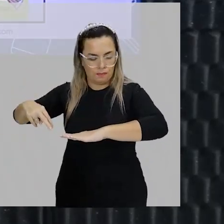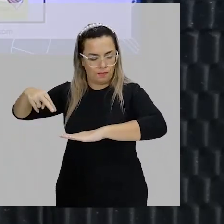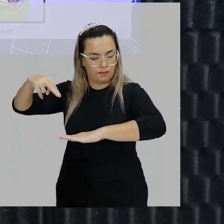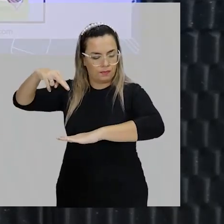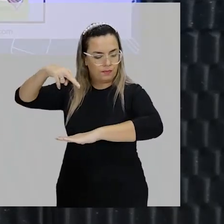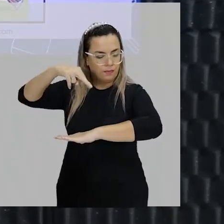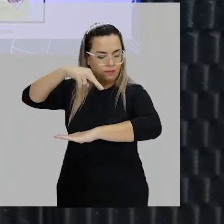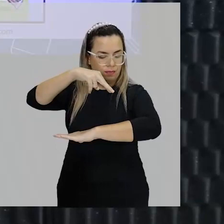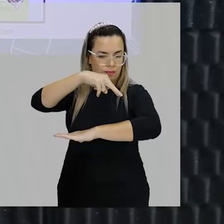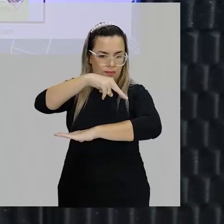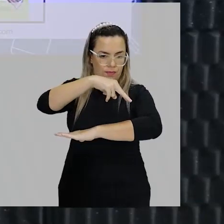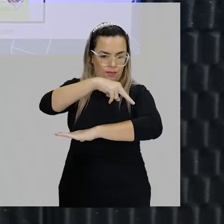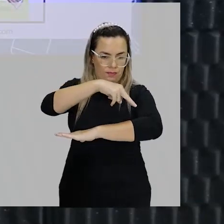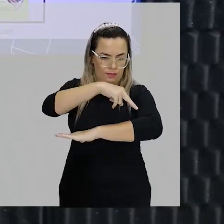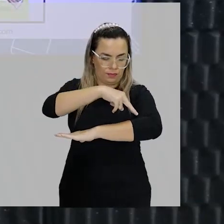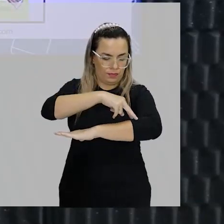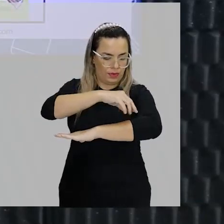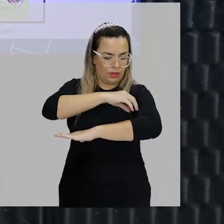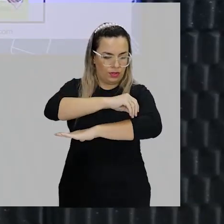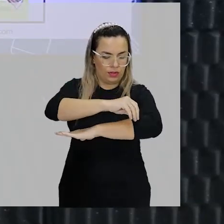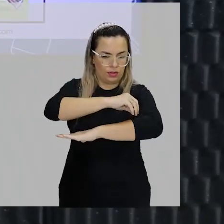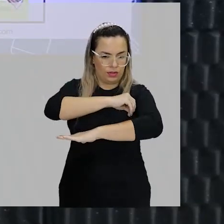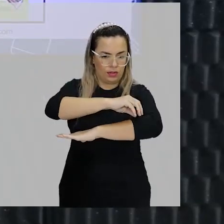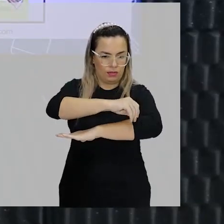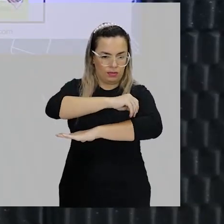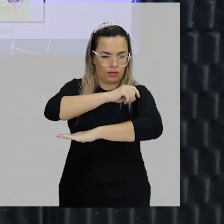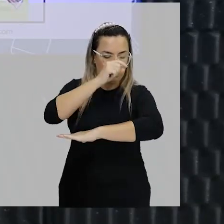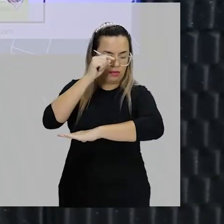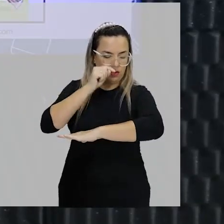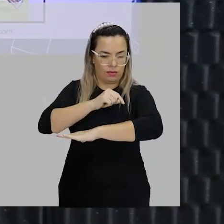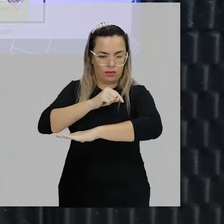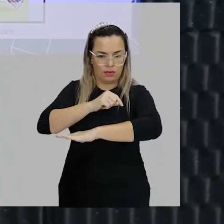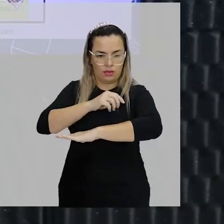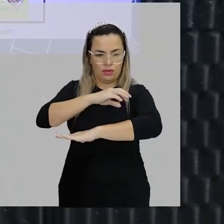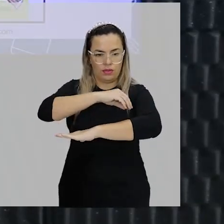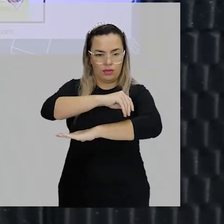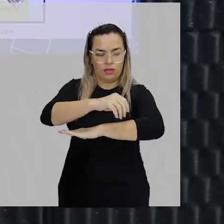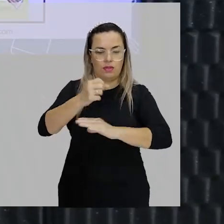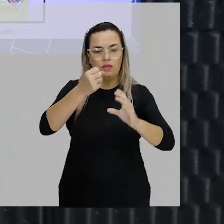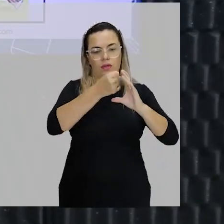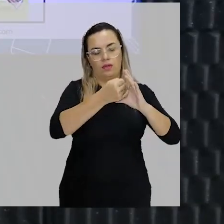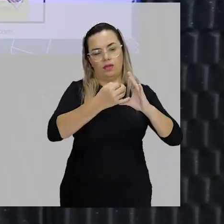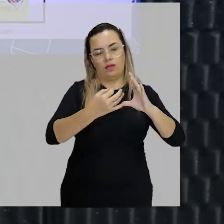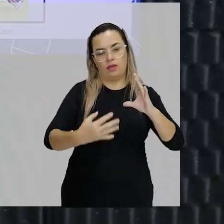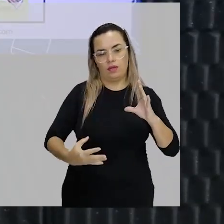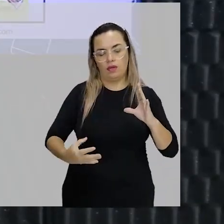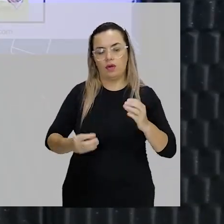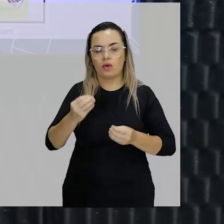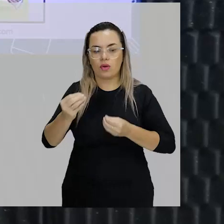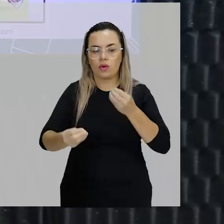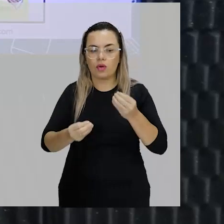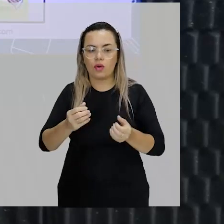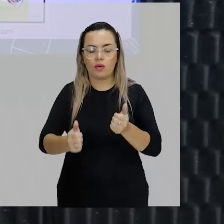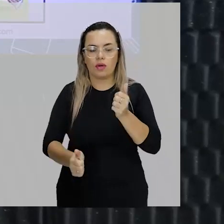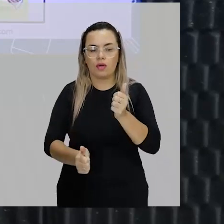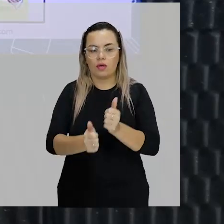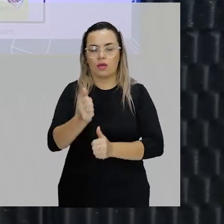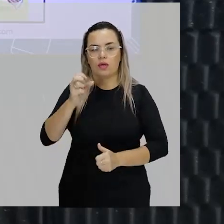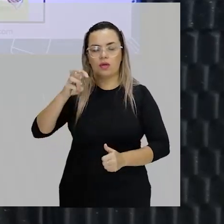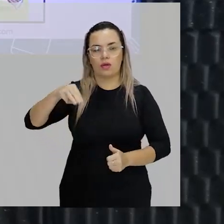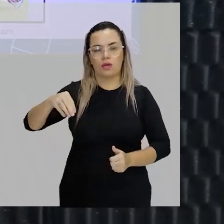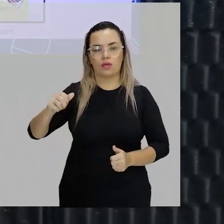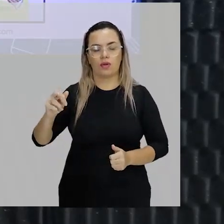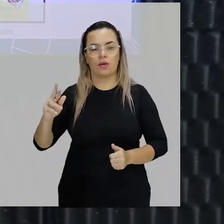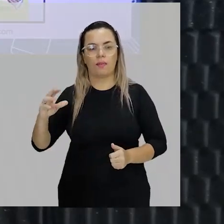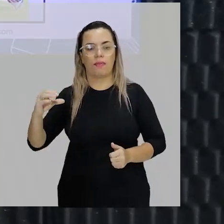lança-se à caixa de areia. Aqui o atletismo ele é caracterizado como um esporte de marca. O